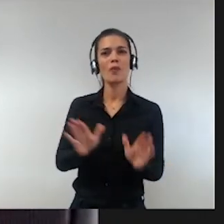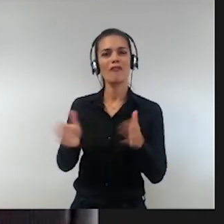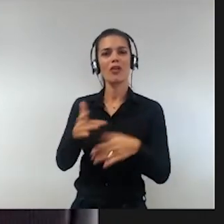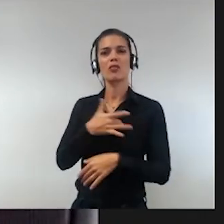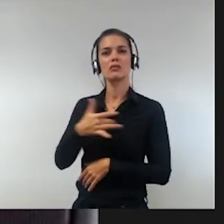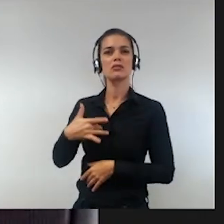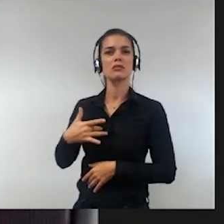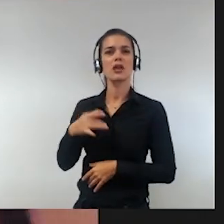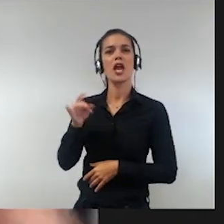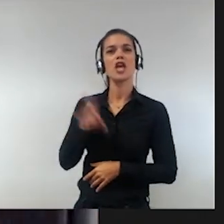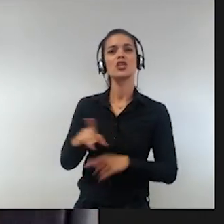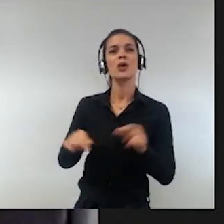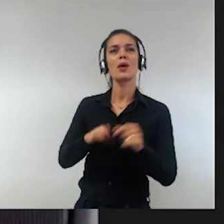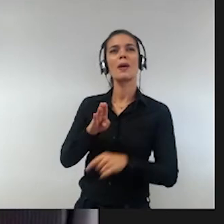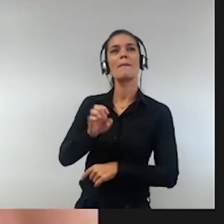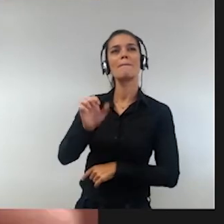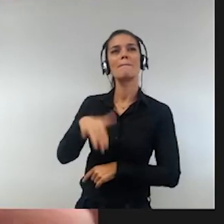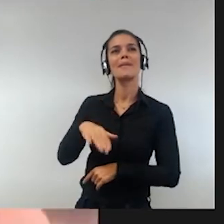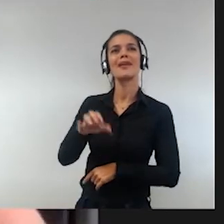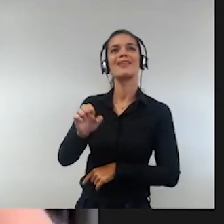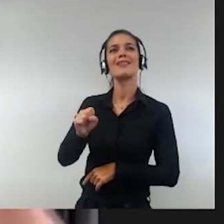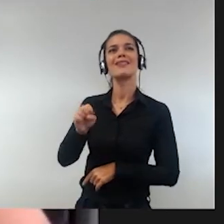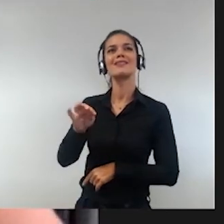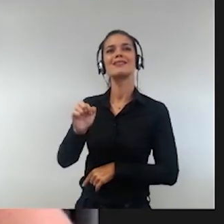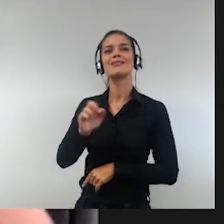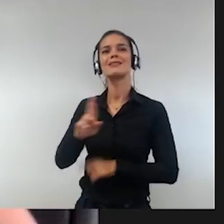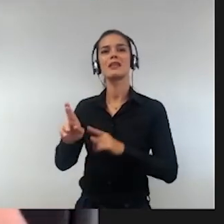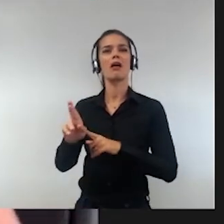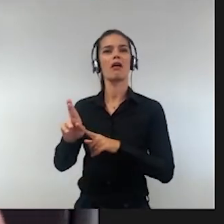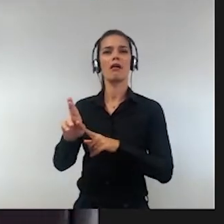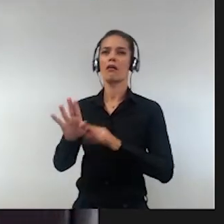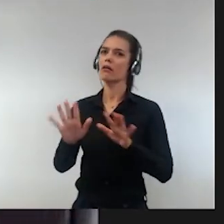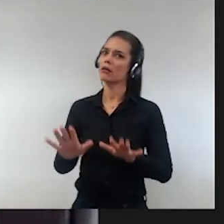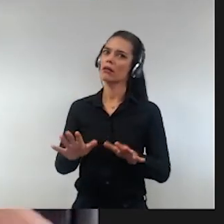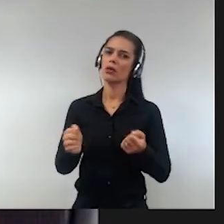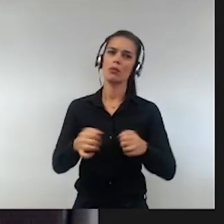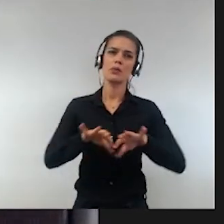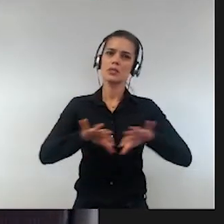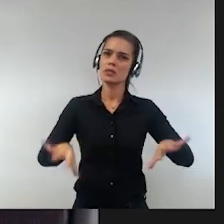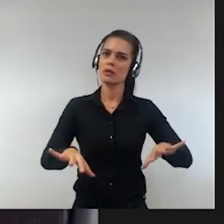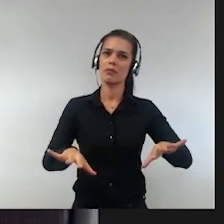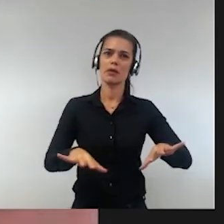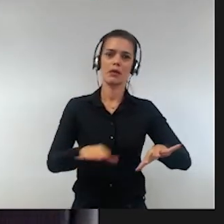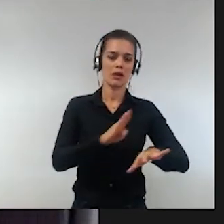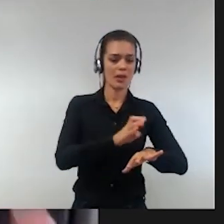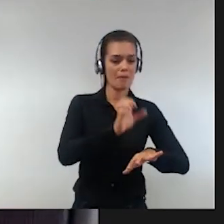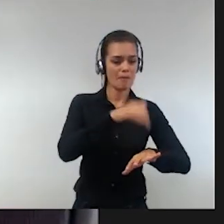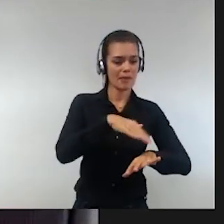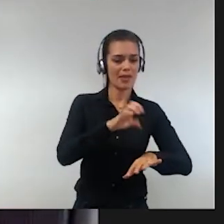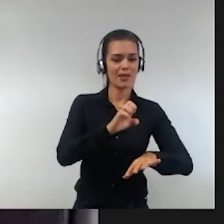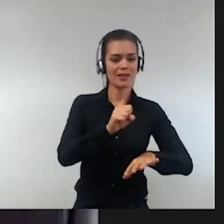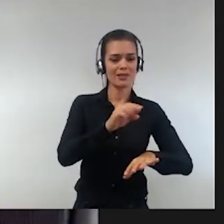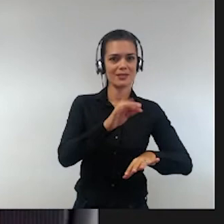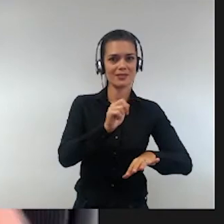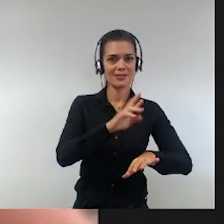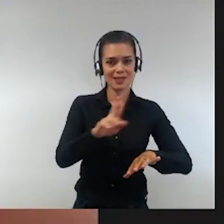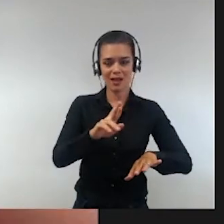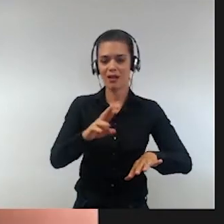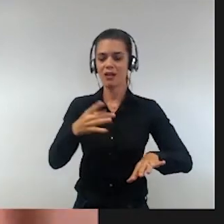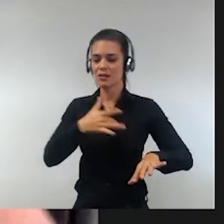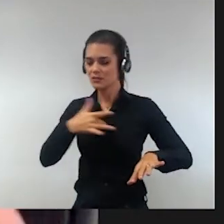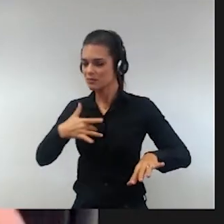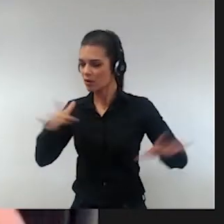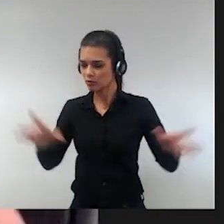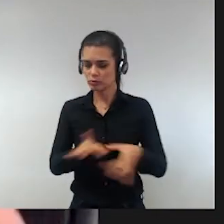como bem-estar animal. Quando volto a dizer, não existe como dissociarmos uma coisa da outra, não tem como fazer. Então,